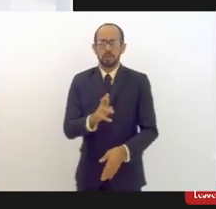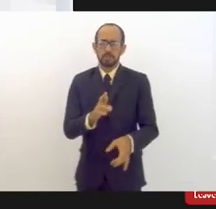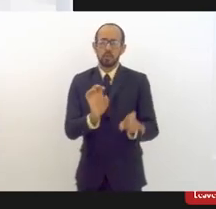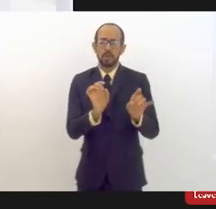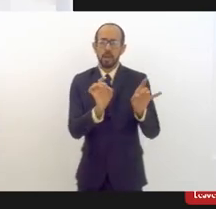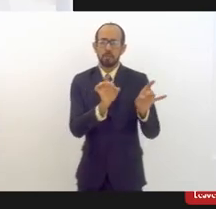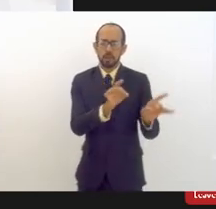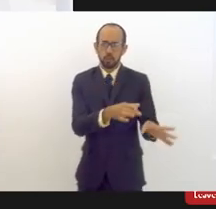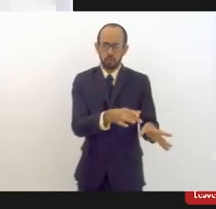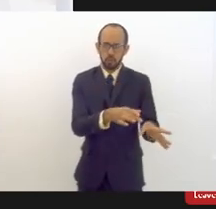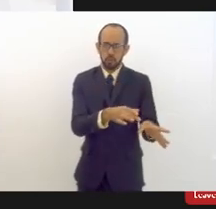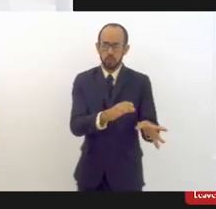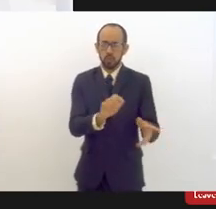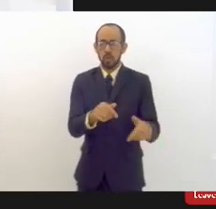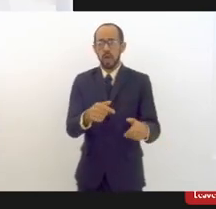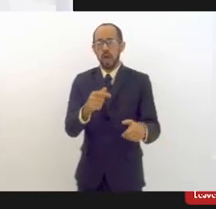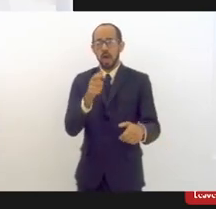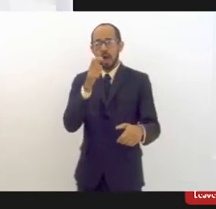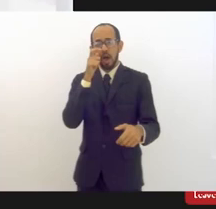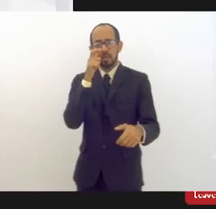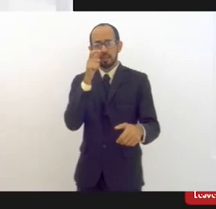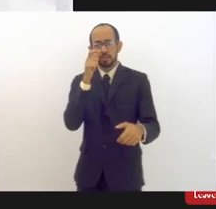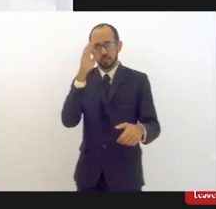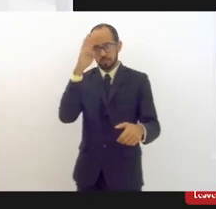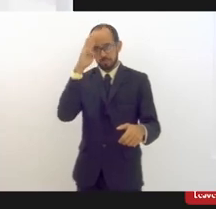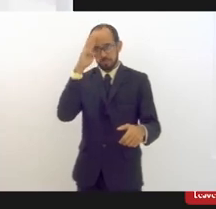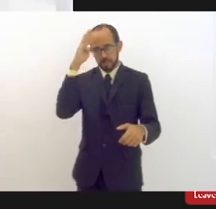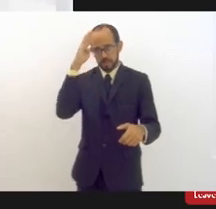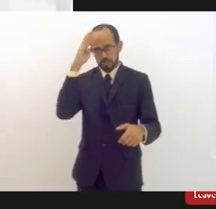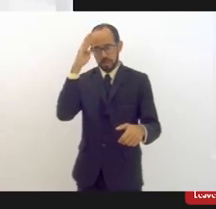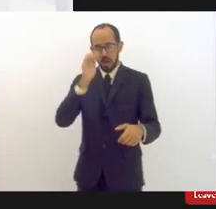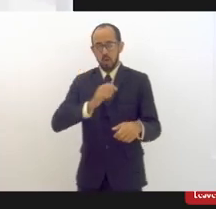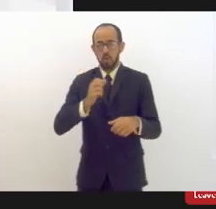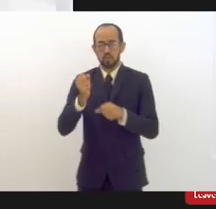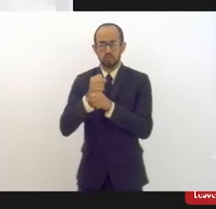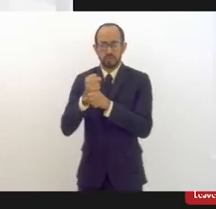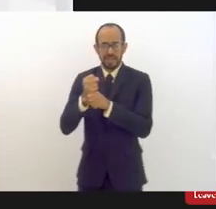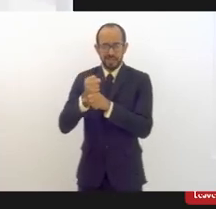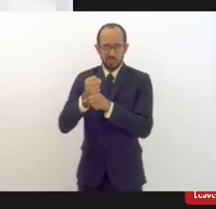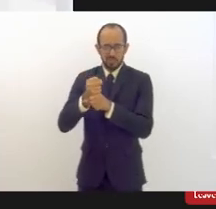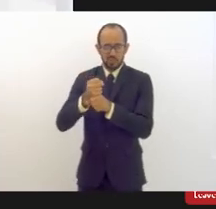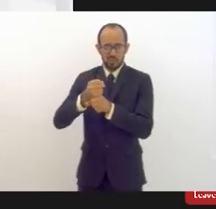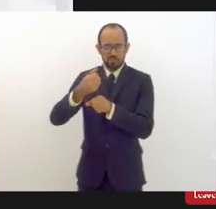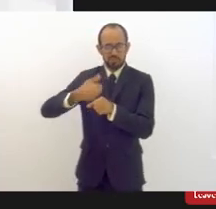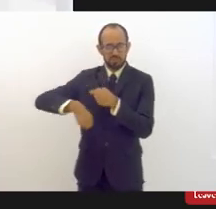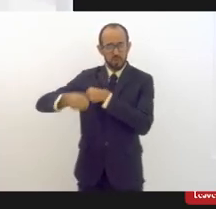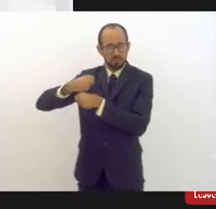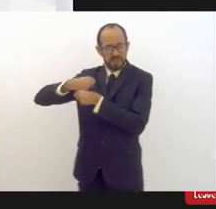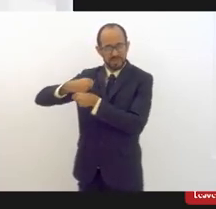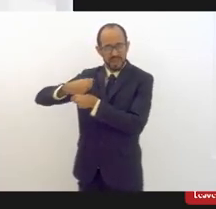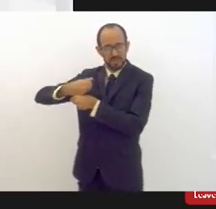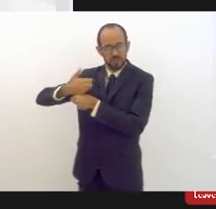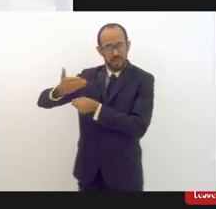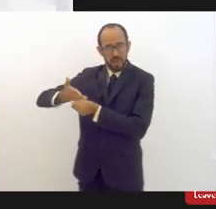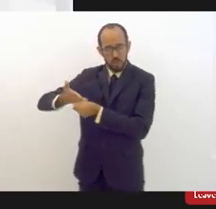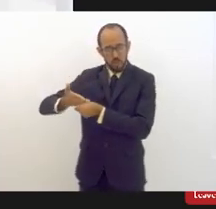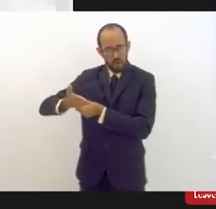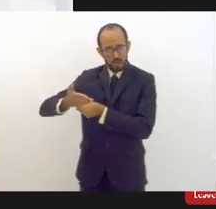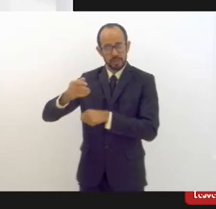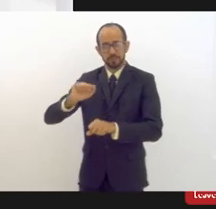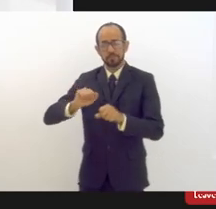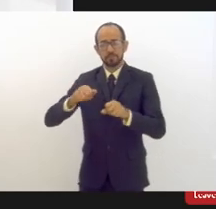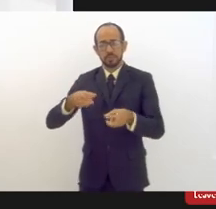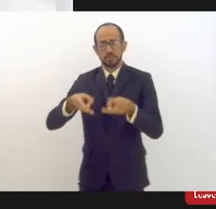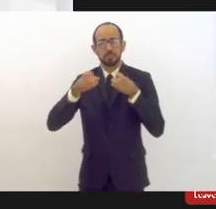abandono. Então, o que chama atenção aí nesses dois últimos anos, né? E a gente viu esse impacto também, inclusive